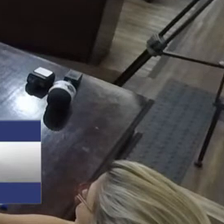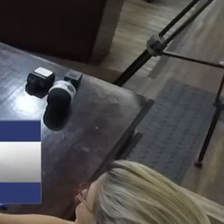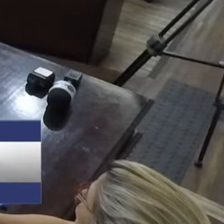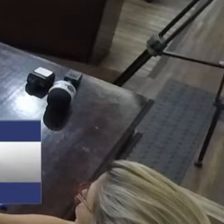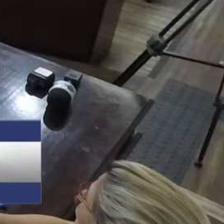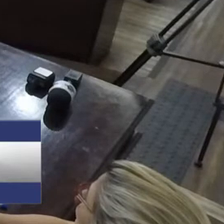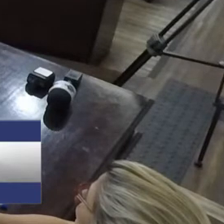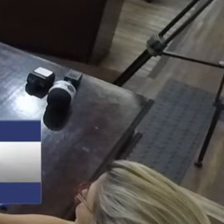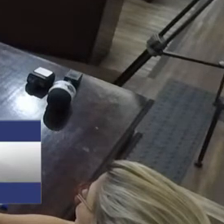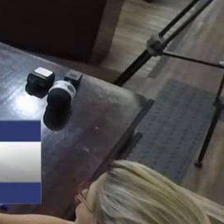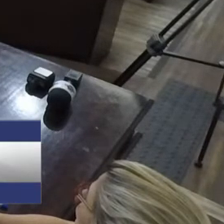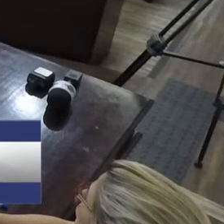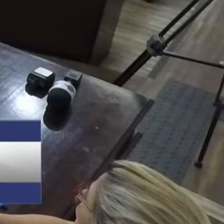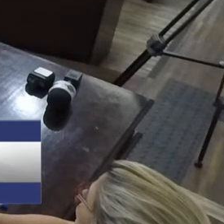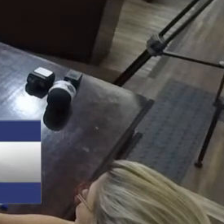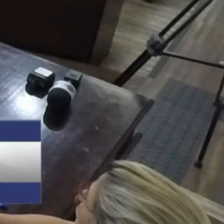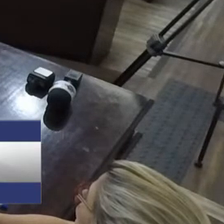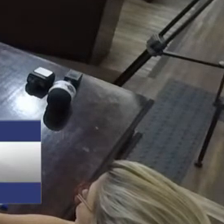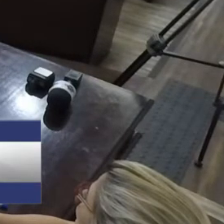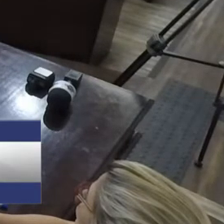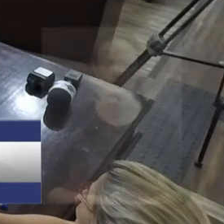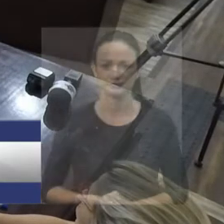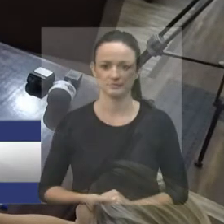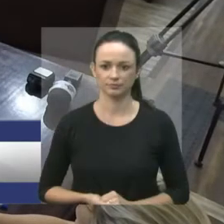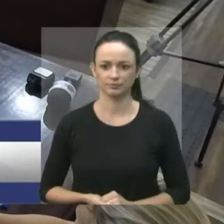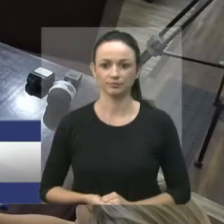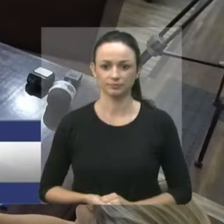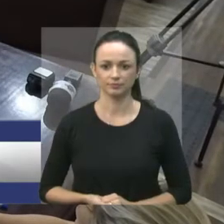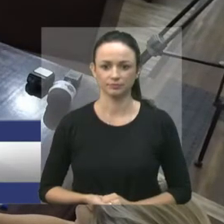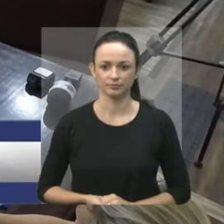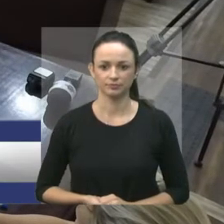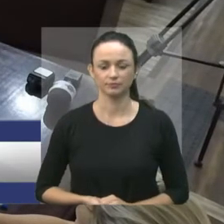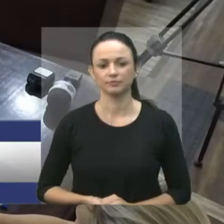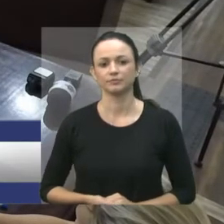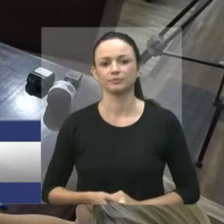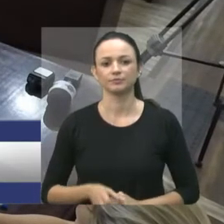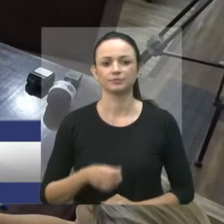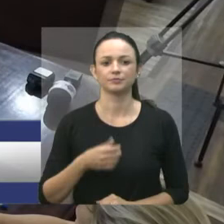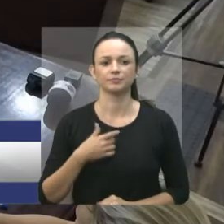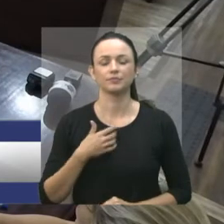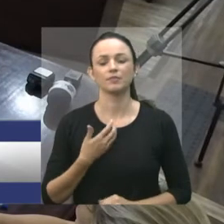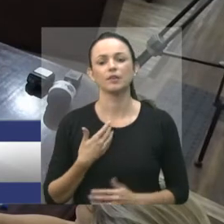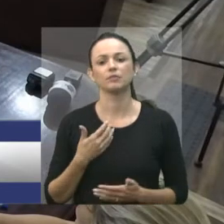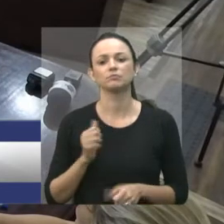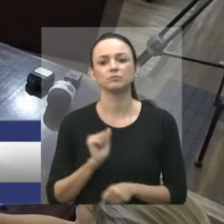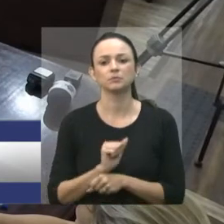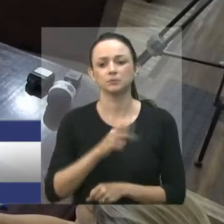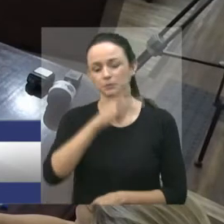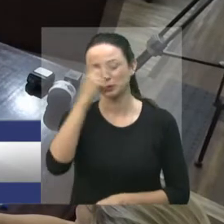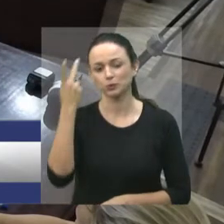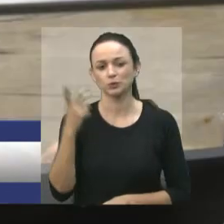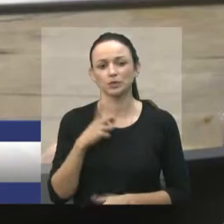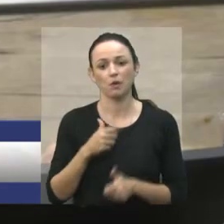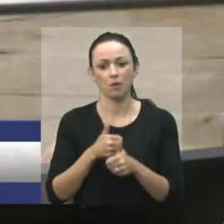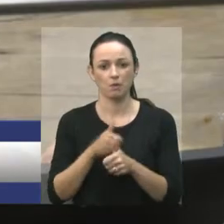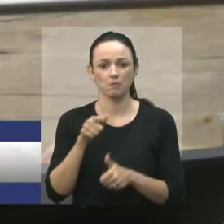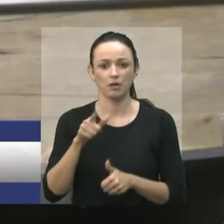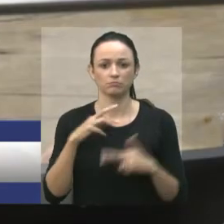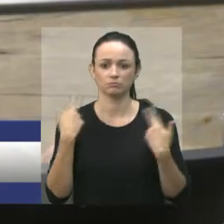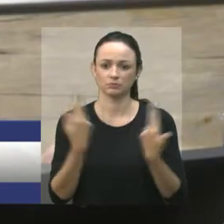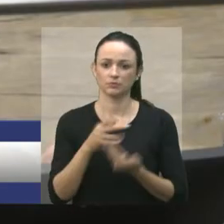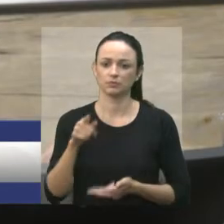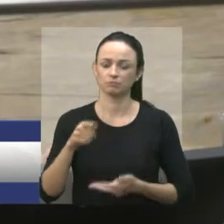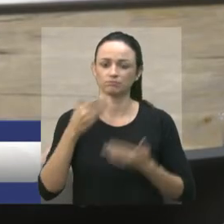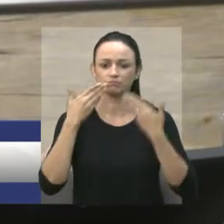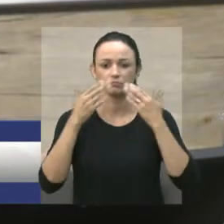acompanham, porque embora não tenha muita gente aqui no plenário, mas tem muita gente que acompanha essas sessões, essa